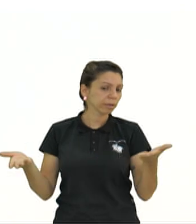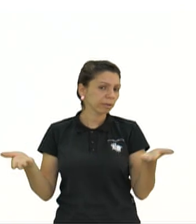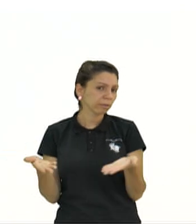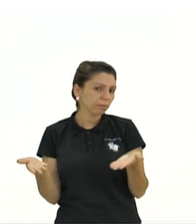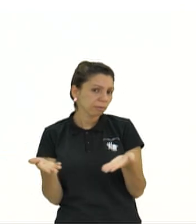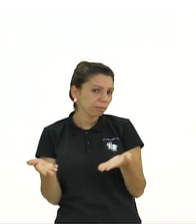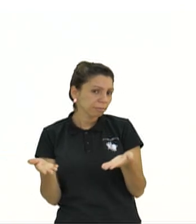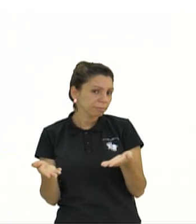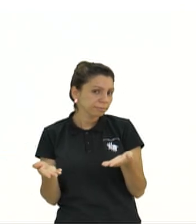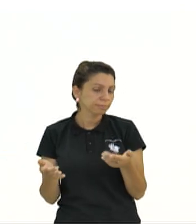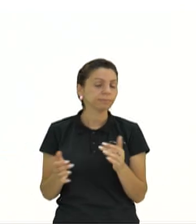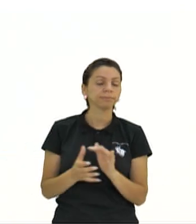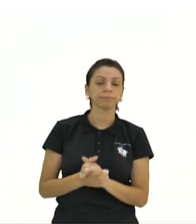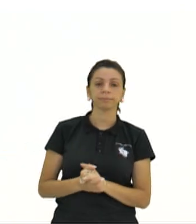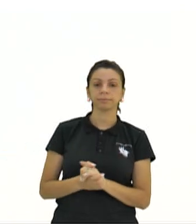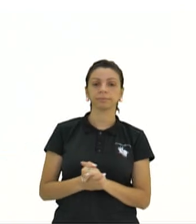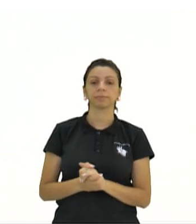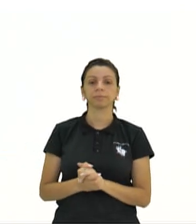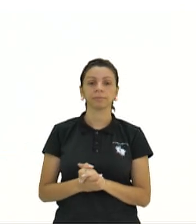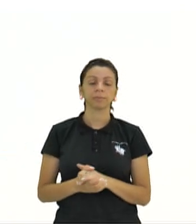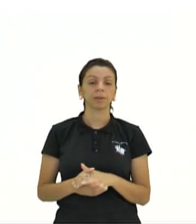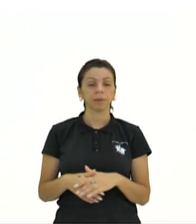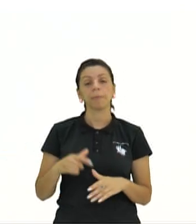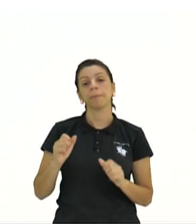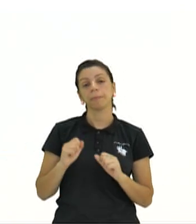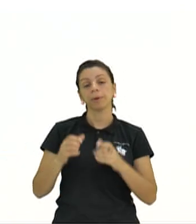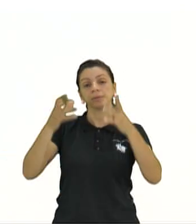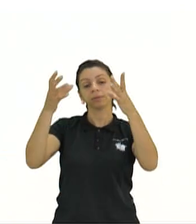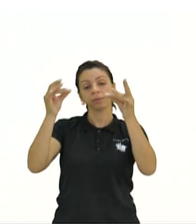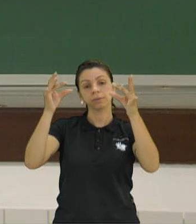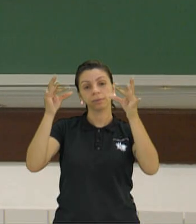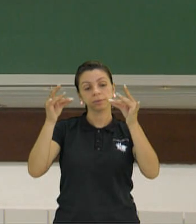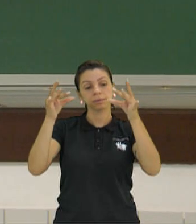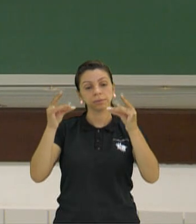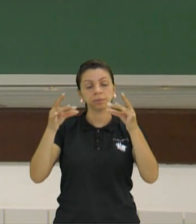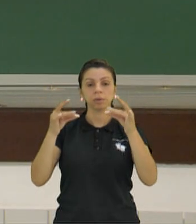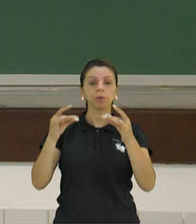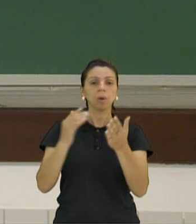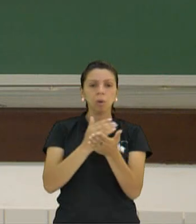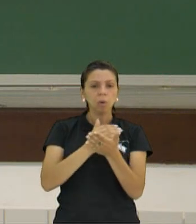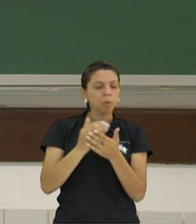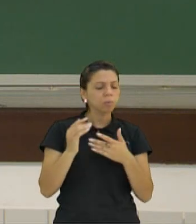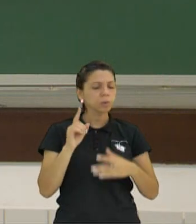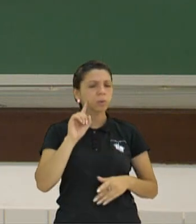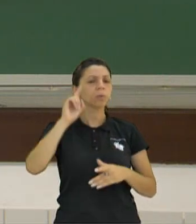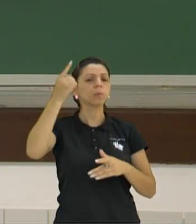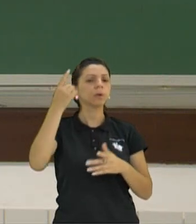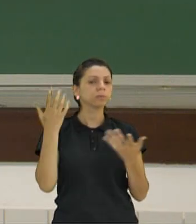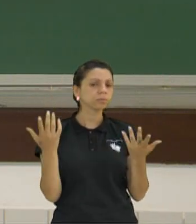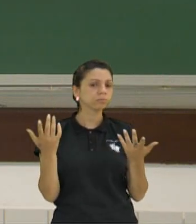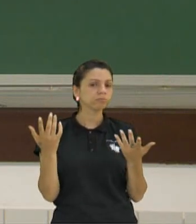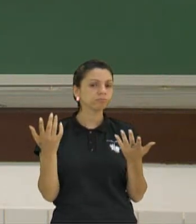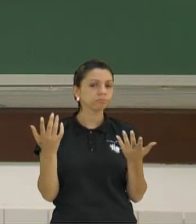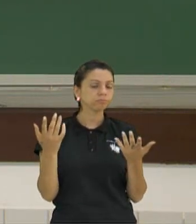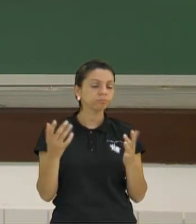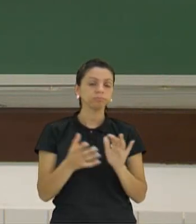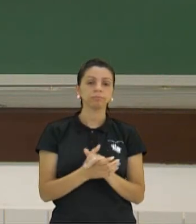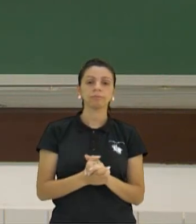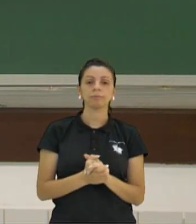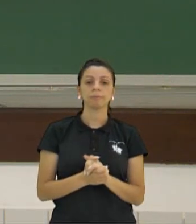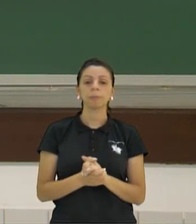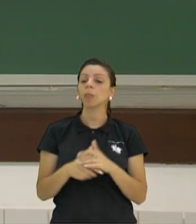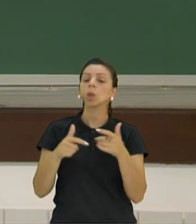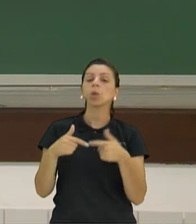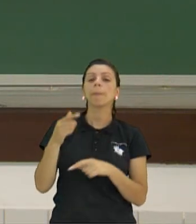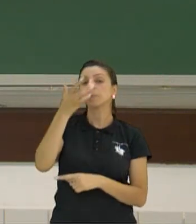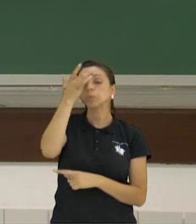atuais. Então, você pode explicar tudo isso no seu verbete. Começou quando essa festa, essa atividade? Com